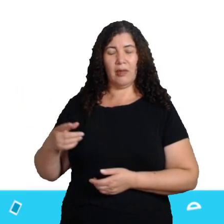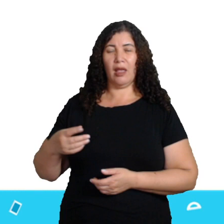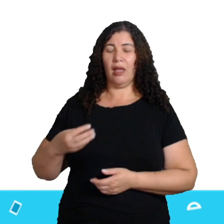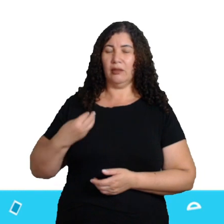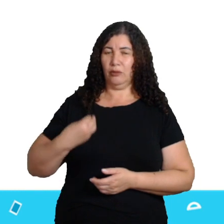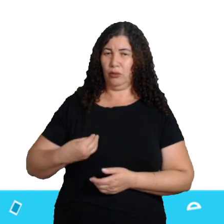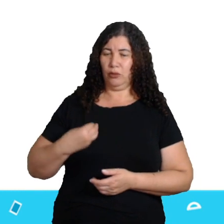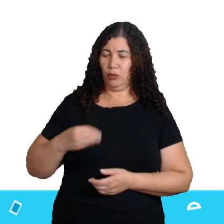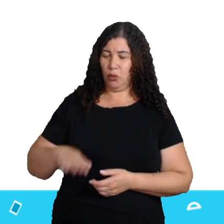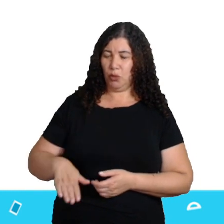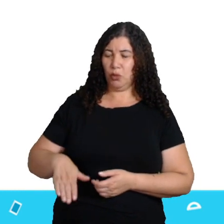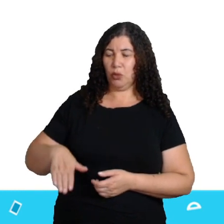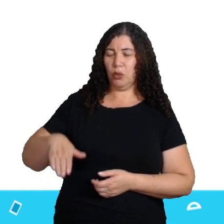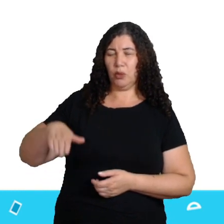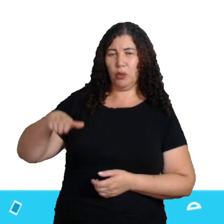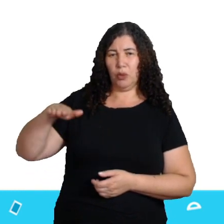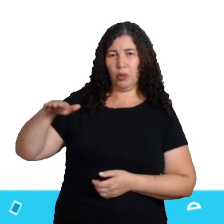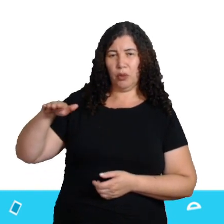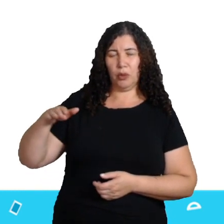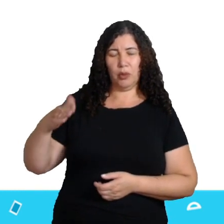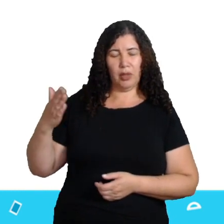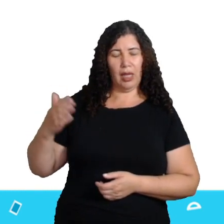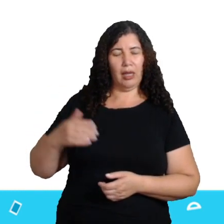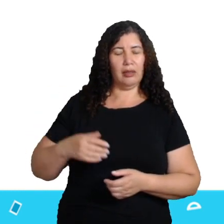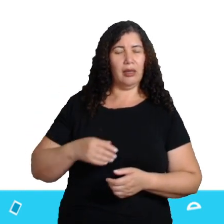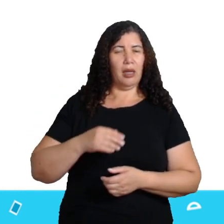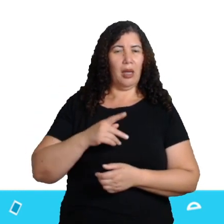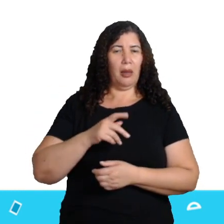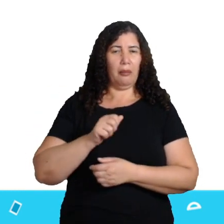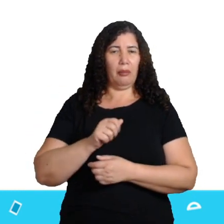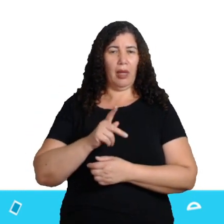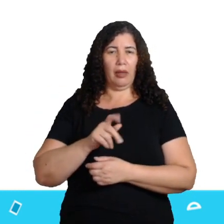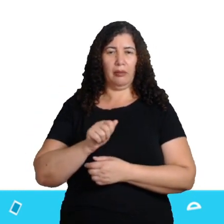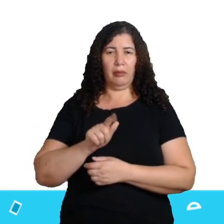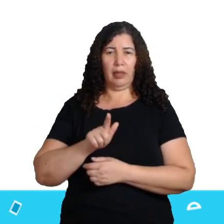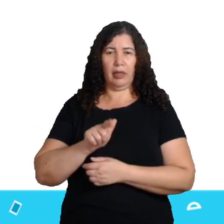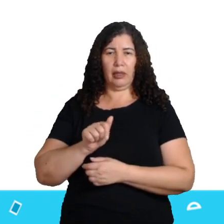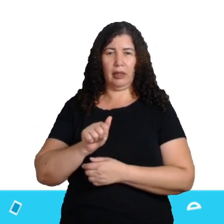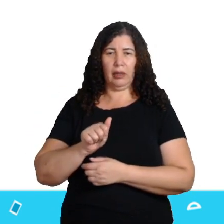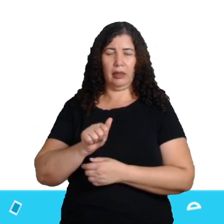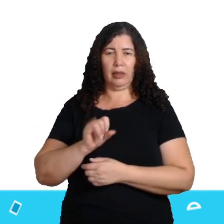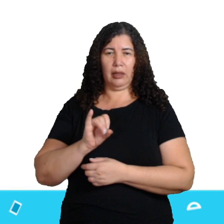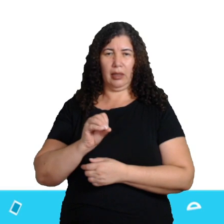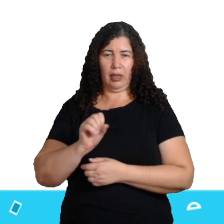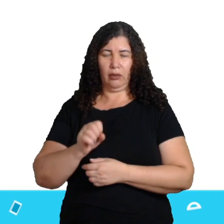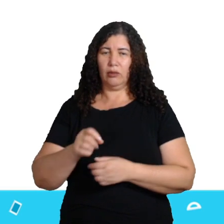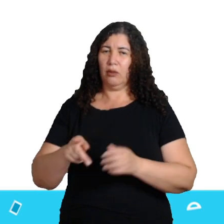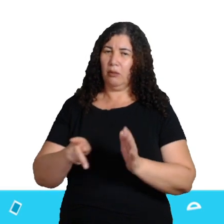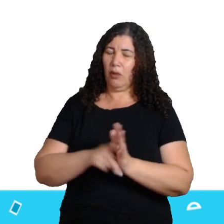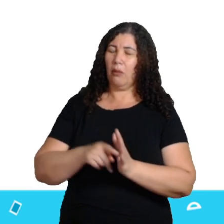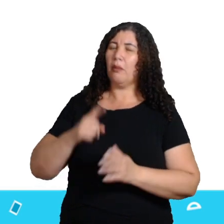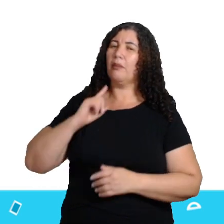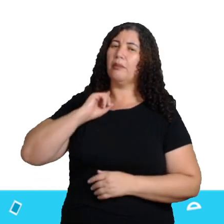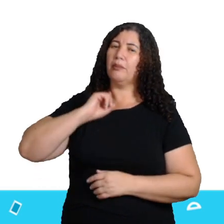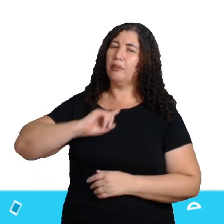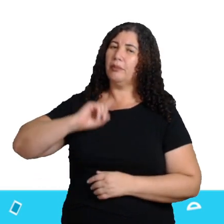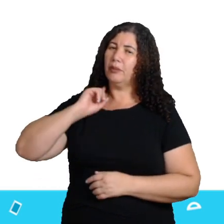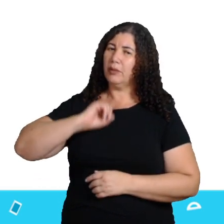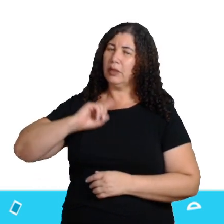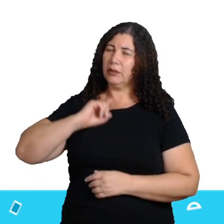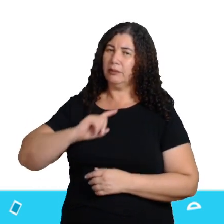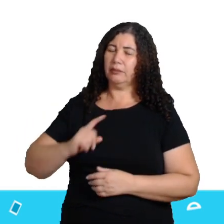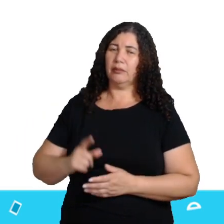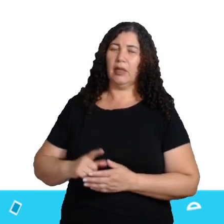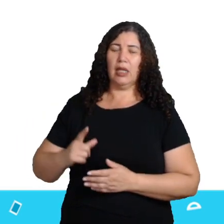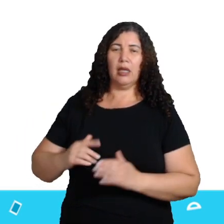sua infância em Papagaios, cidade de Minas Gerais. Instalou-se